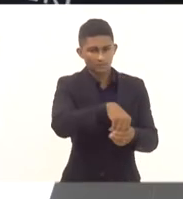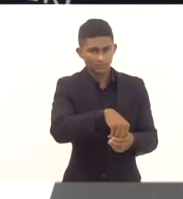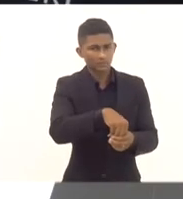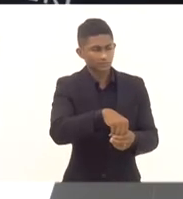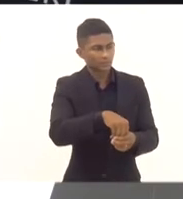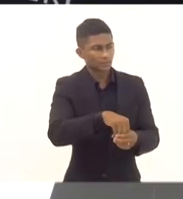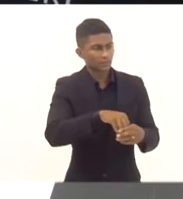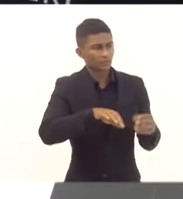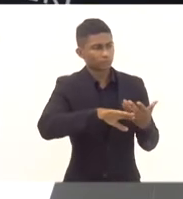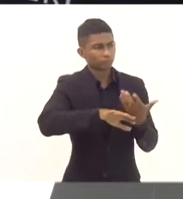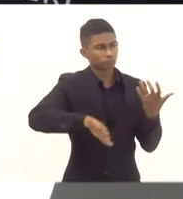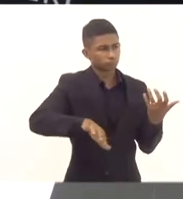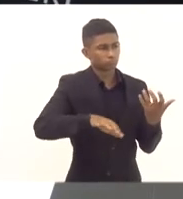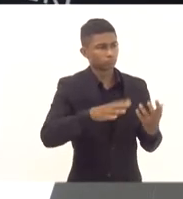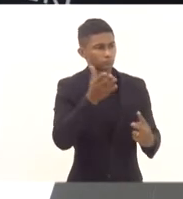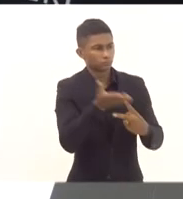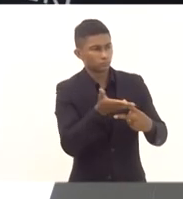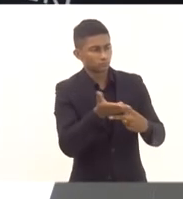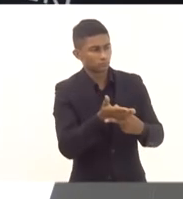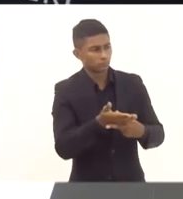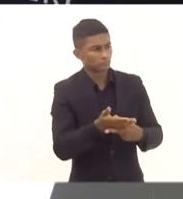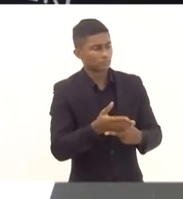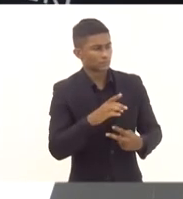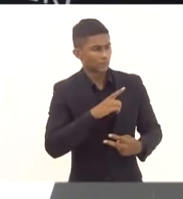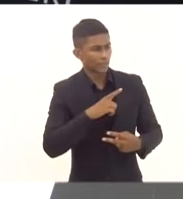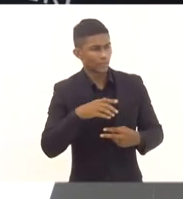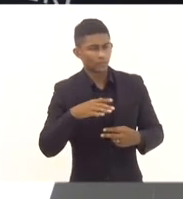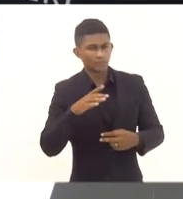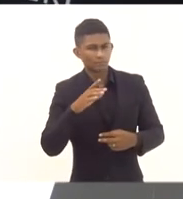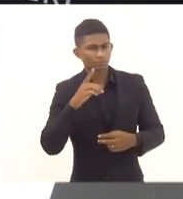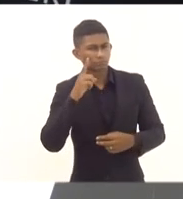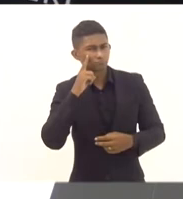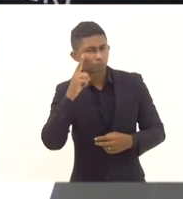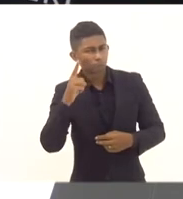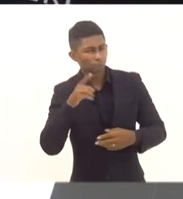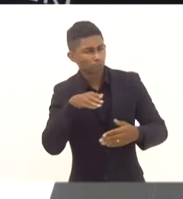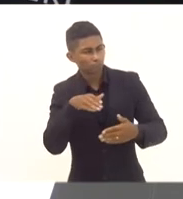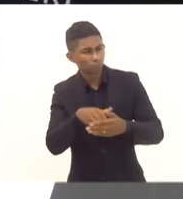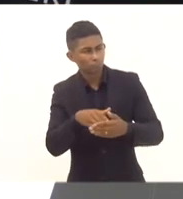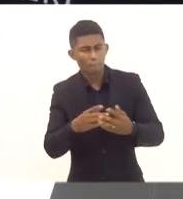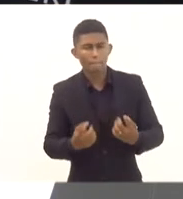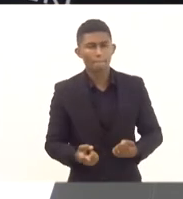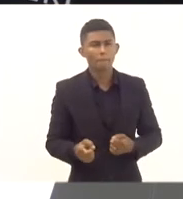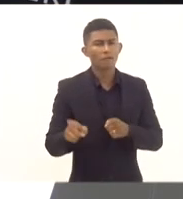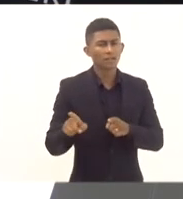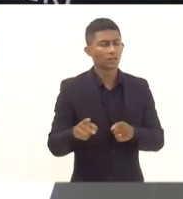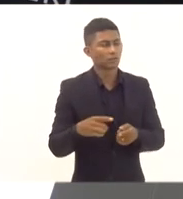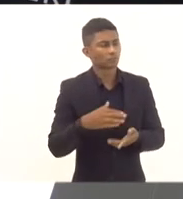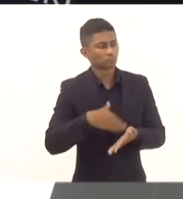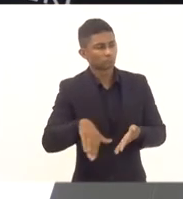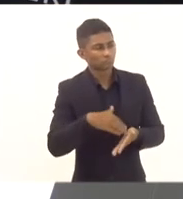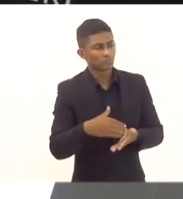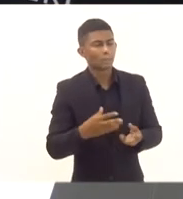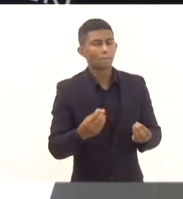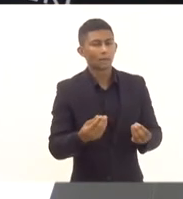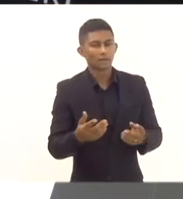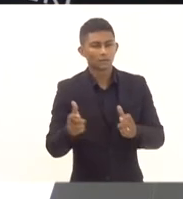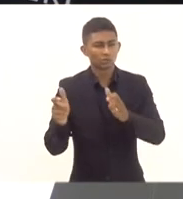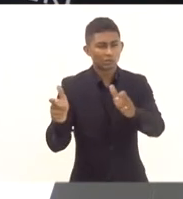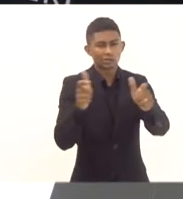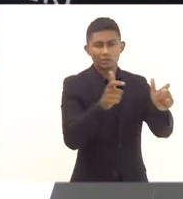aí previsão é de provocação da secretaria para que outros outros postos nas regiões mais distantes possam